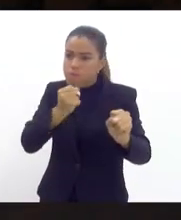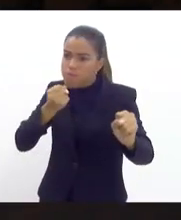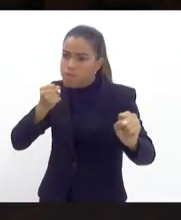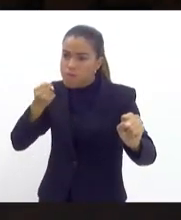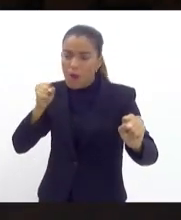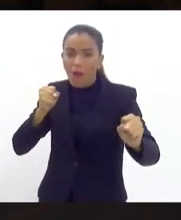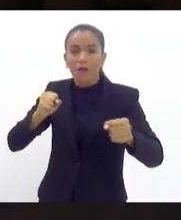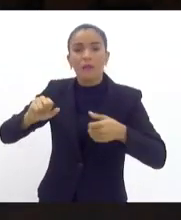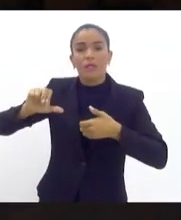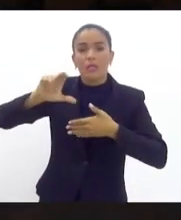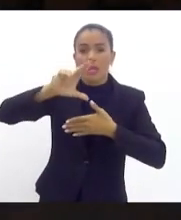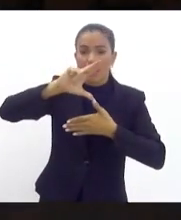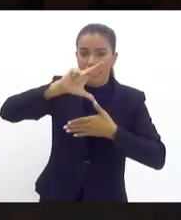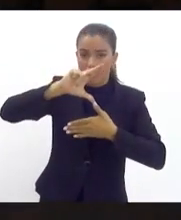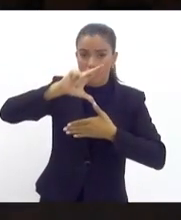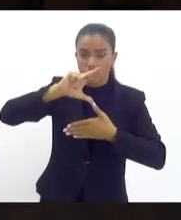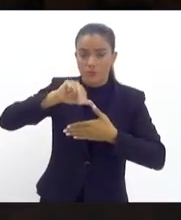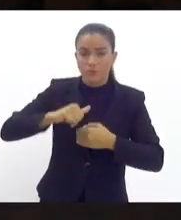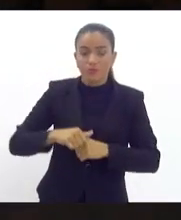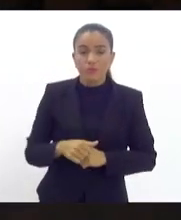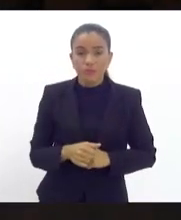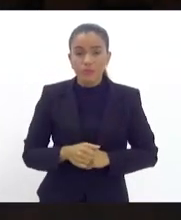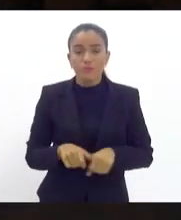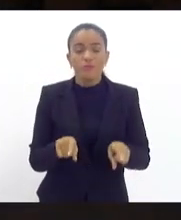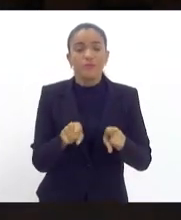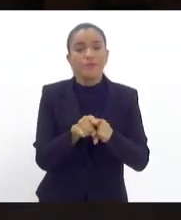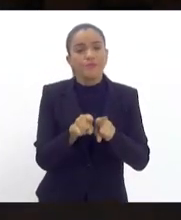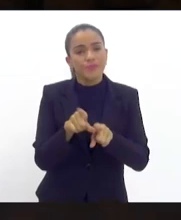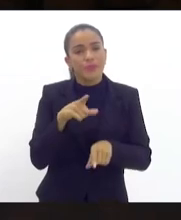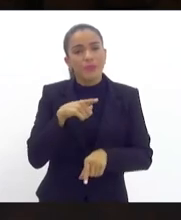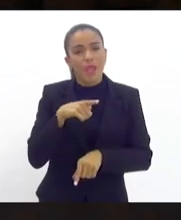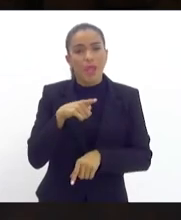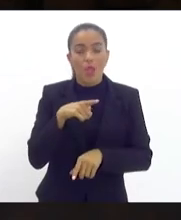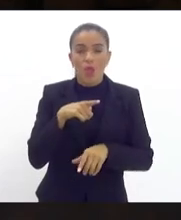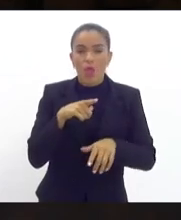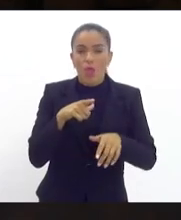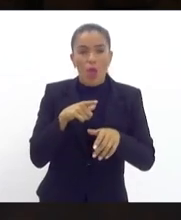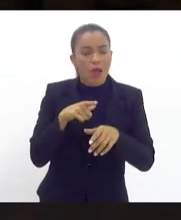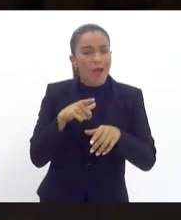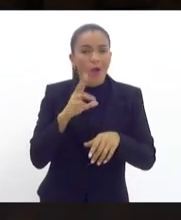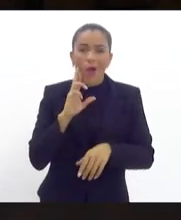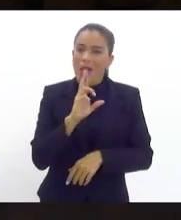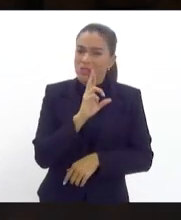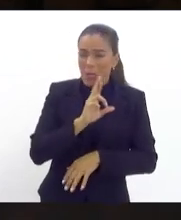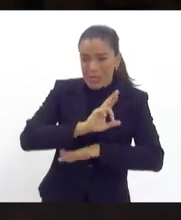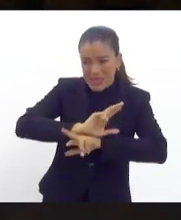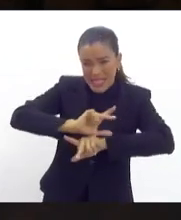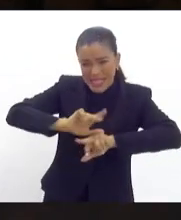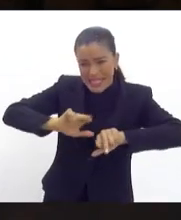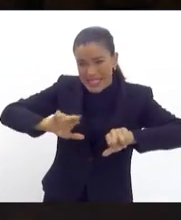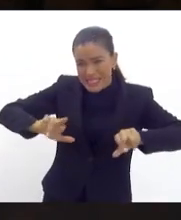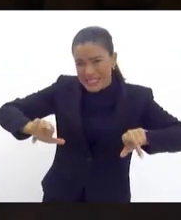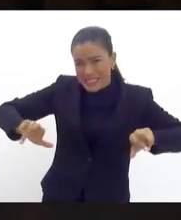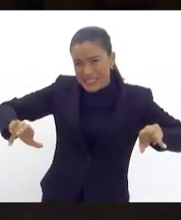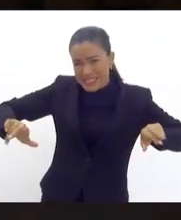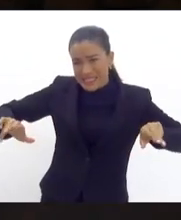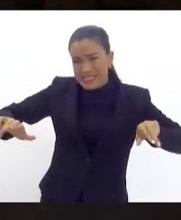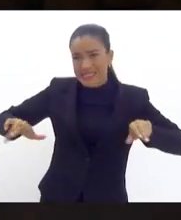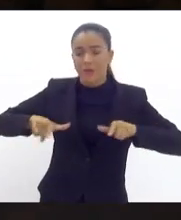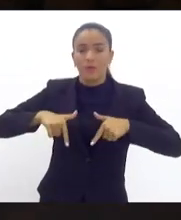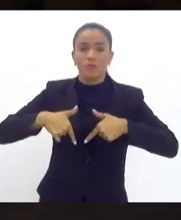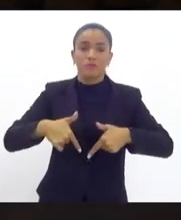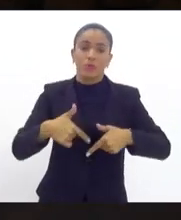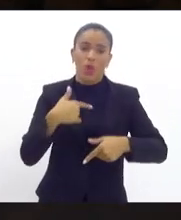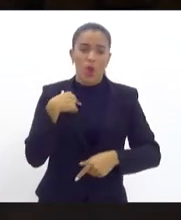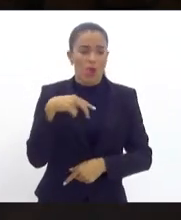da América do Sul é estudado ela tem uma rede de gastronomia muito ativa então assim a gente não pode